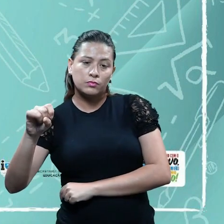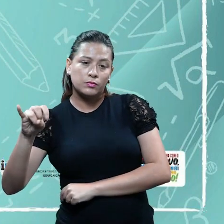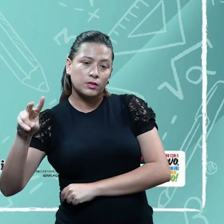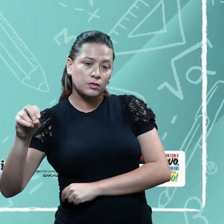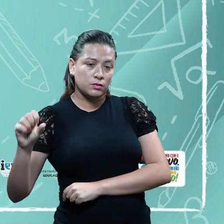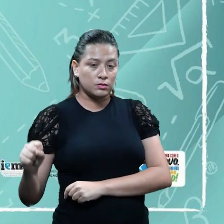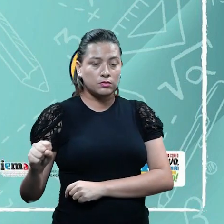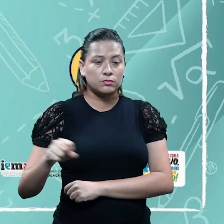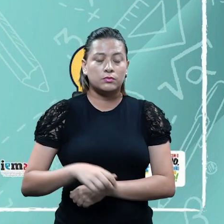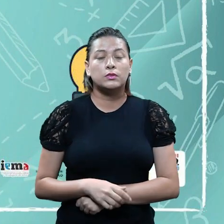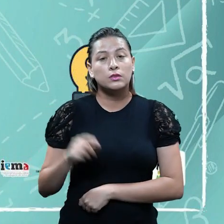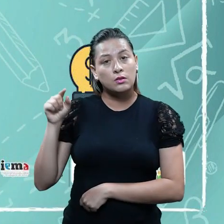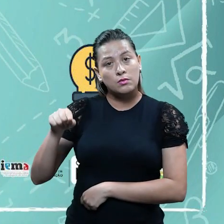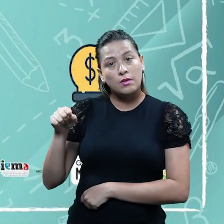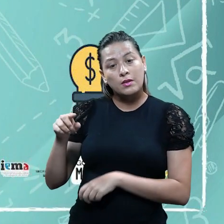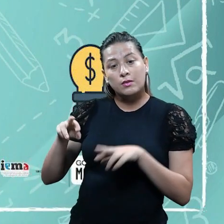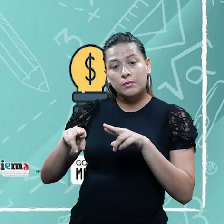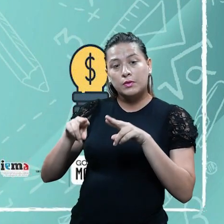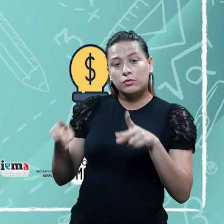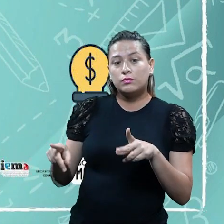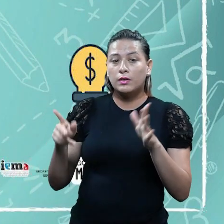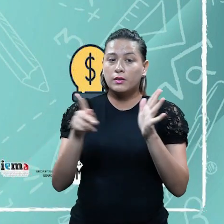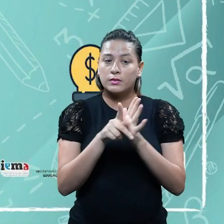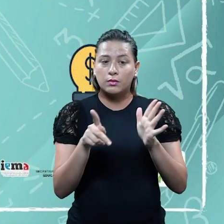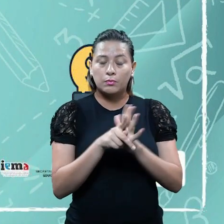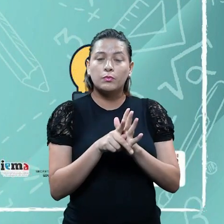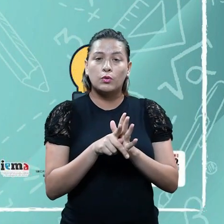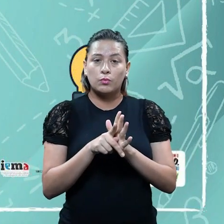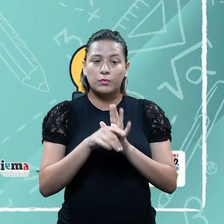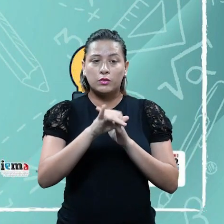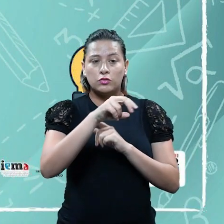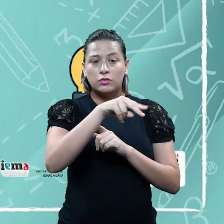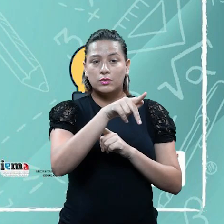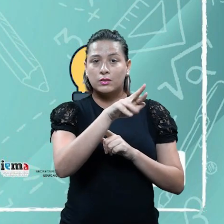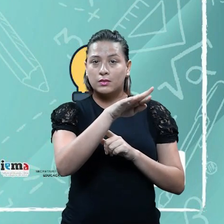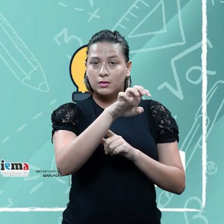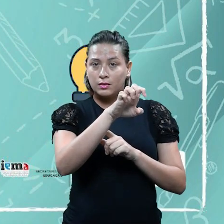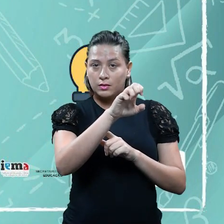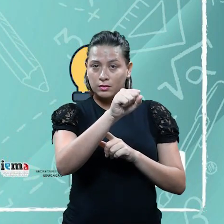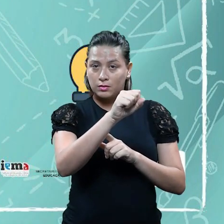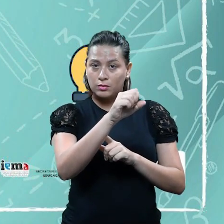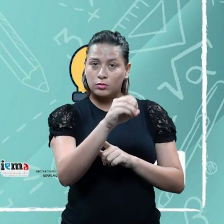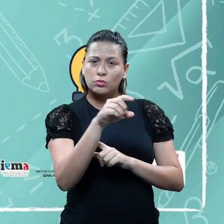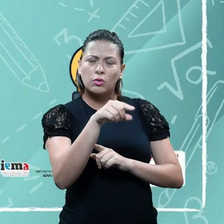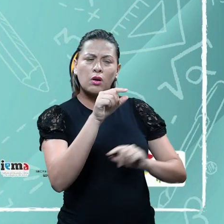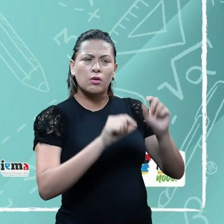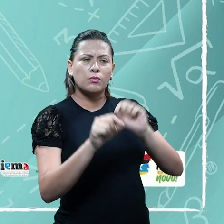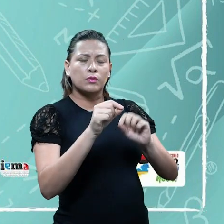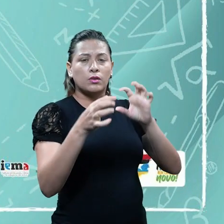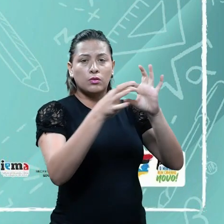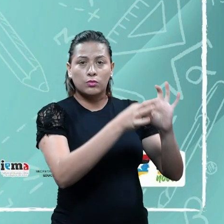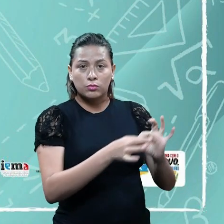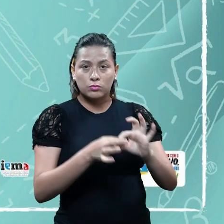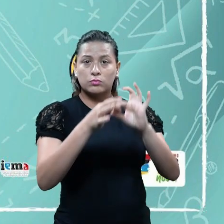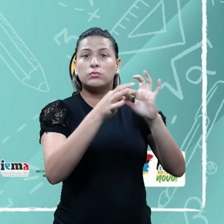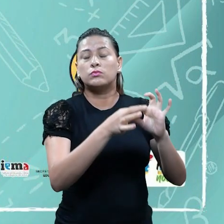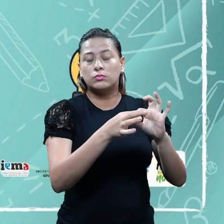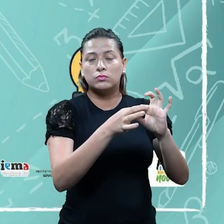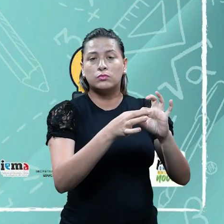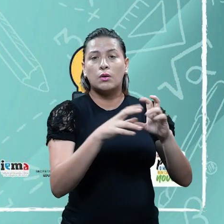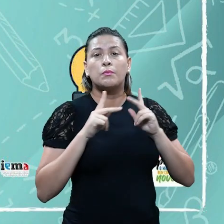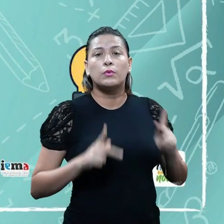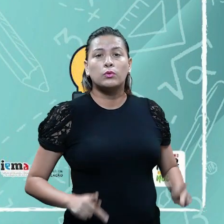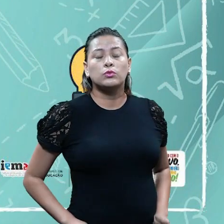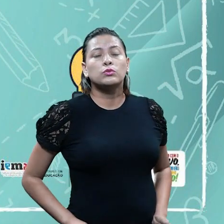de ingresso e receita. Então, ingresso está ligado ao ato cooperativo, aquilo que